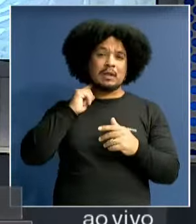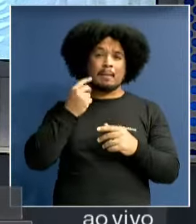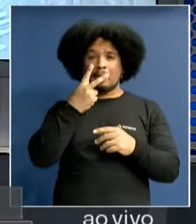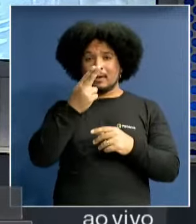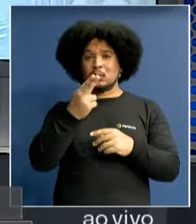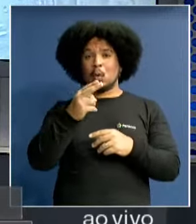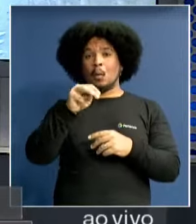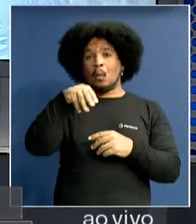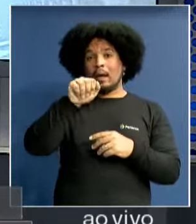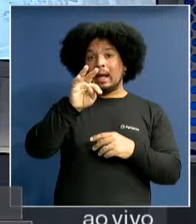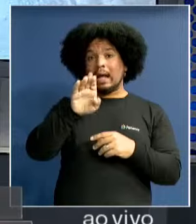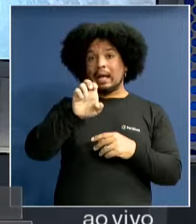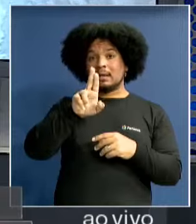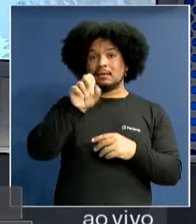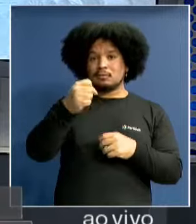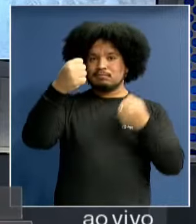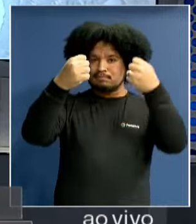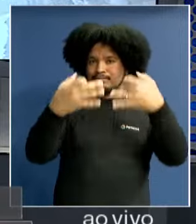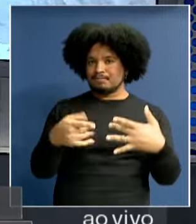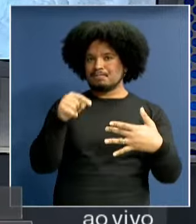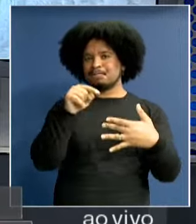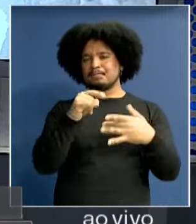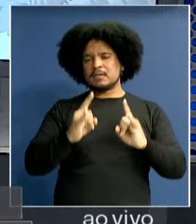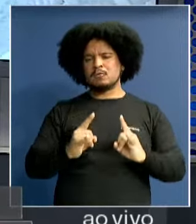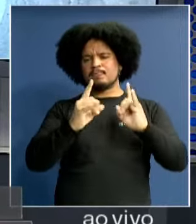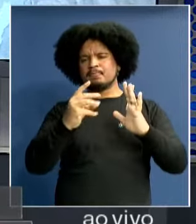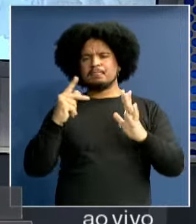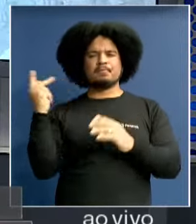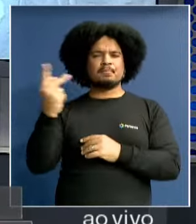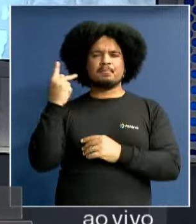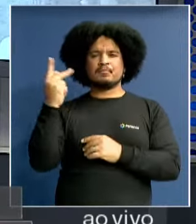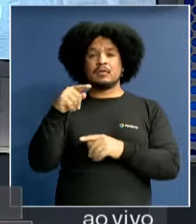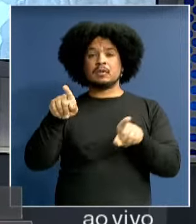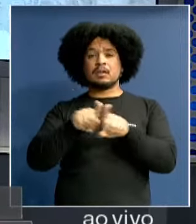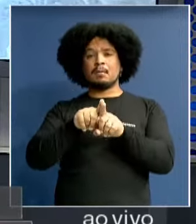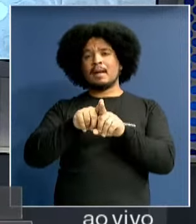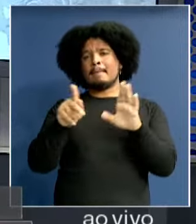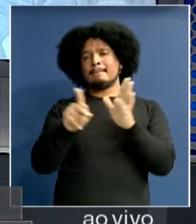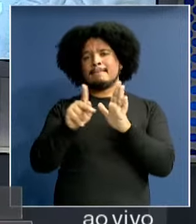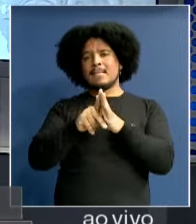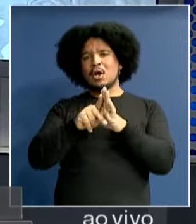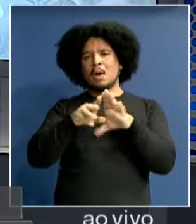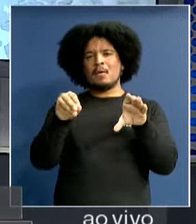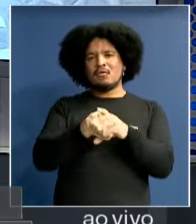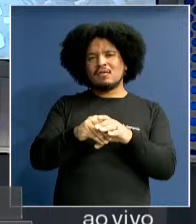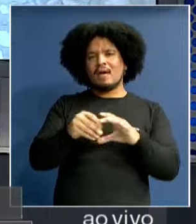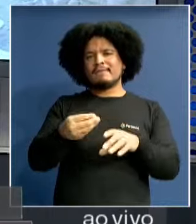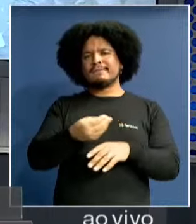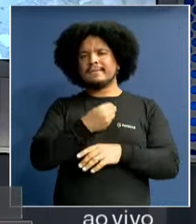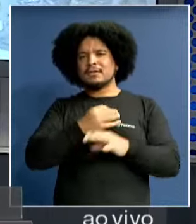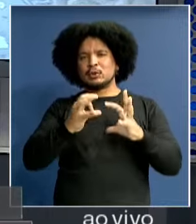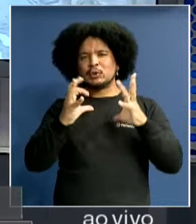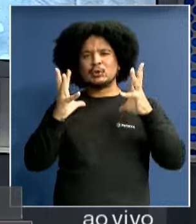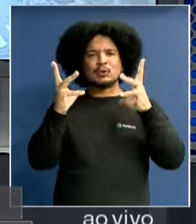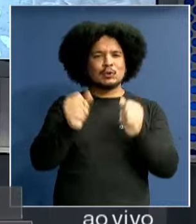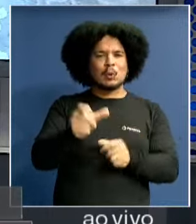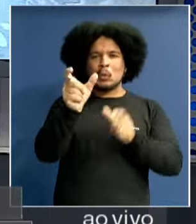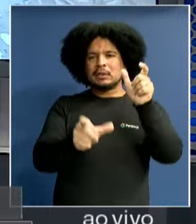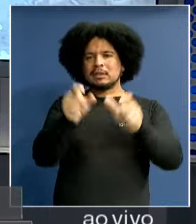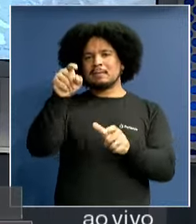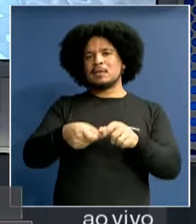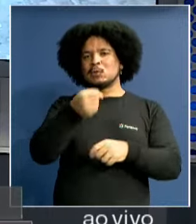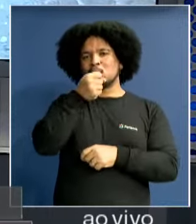Matheus muito bem colocou, né? Esse é um prédio histórico e que faz parte da vida de todos os jornalistas aqui do Rio Grande